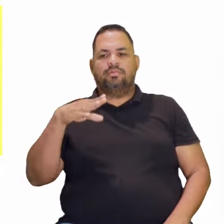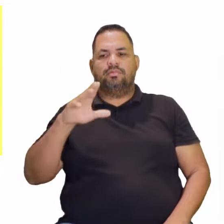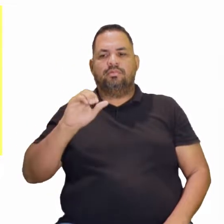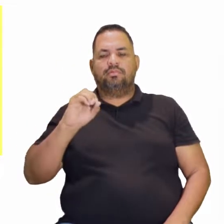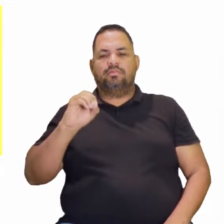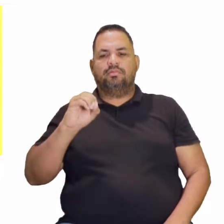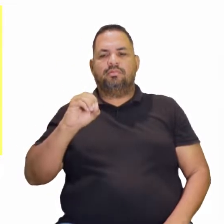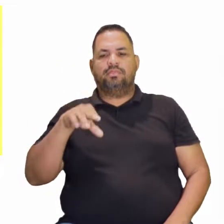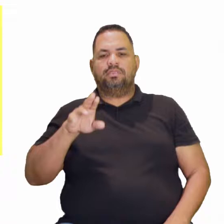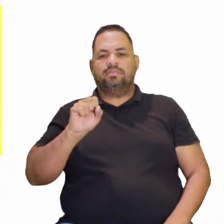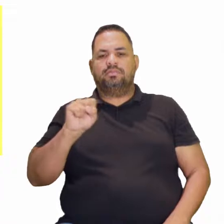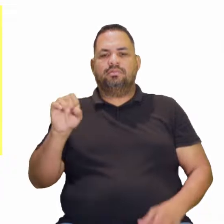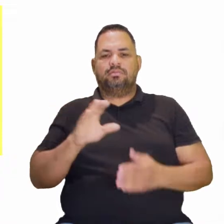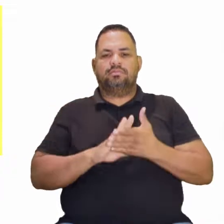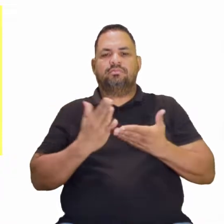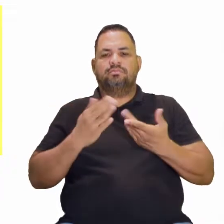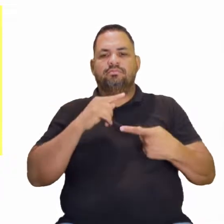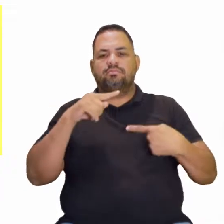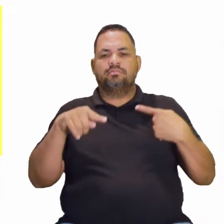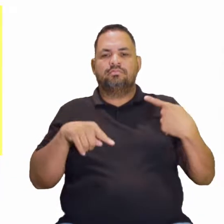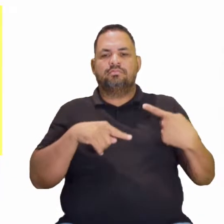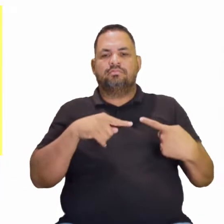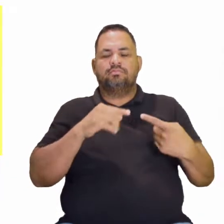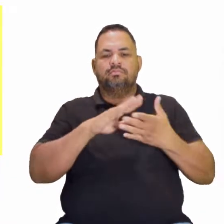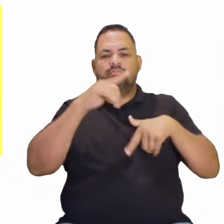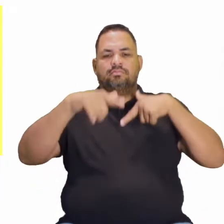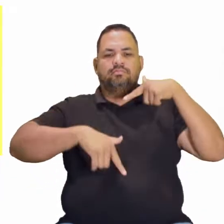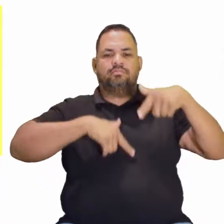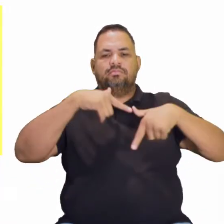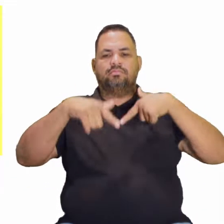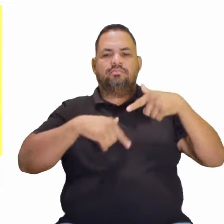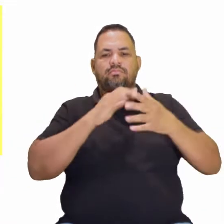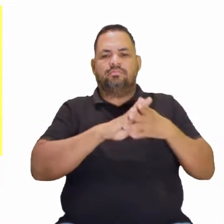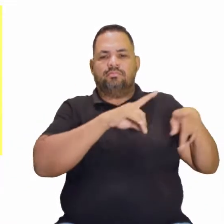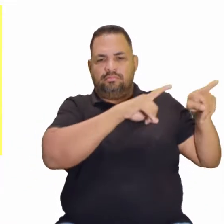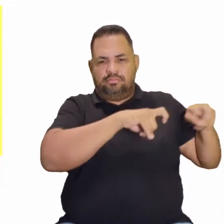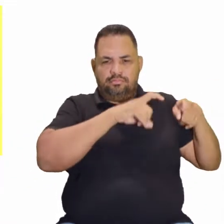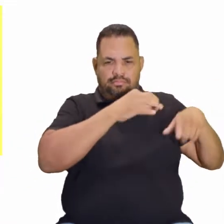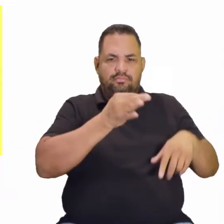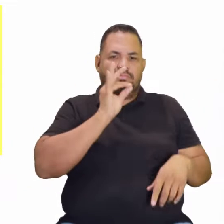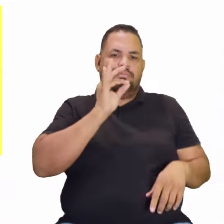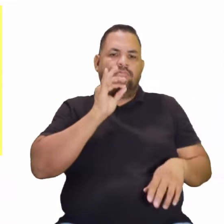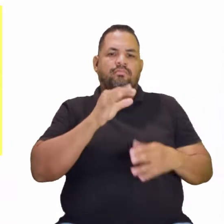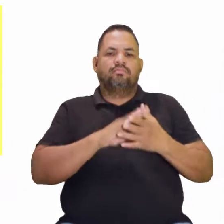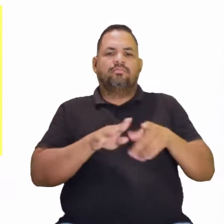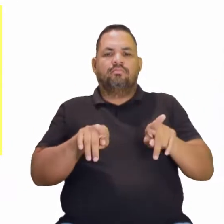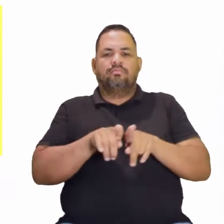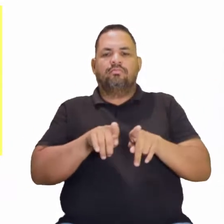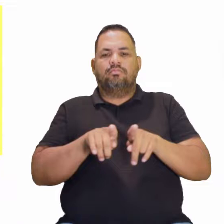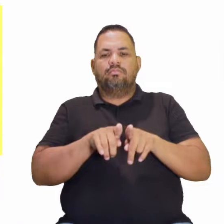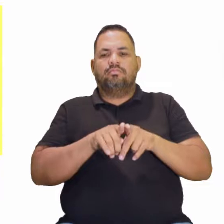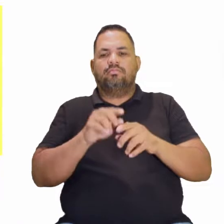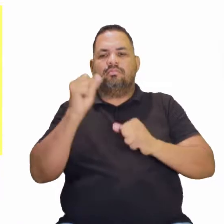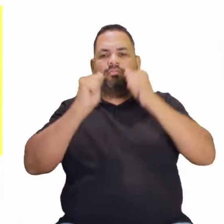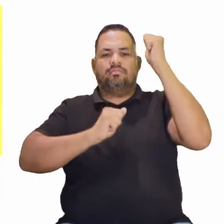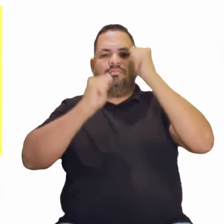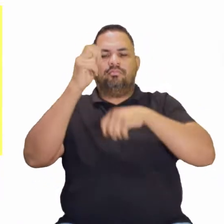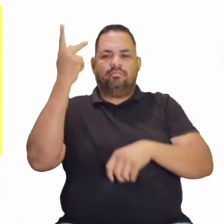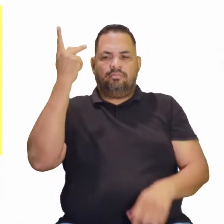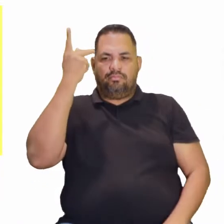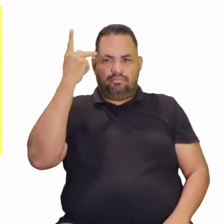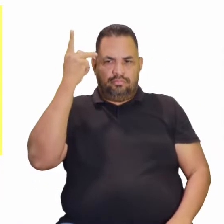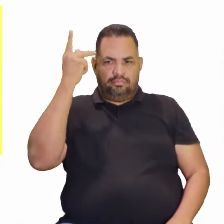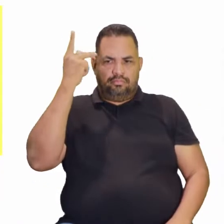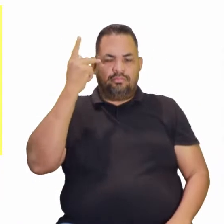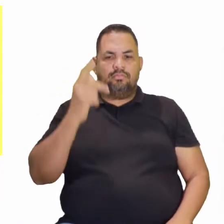O destino dessas pessoas, né, era trabalhar nas lavouras de café ou nas indústrias de